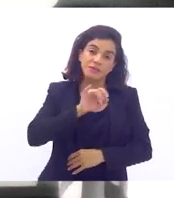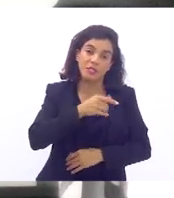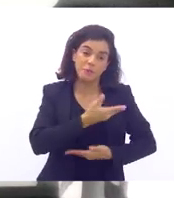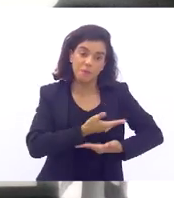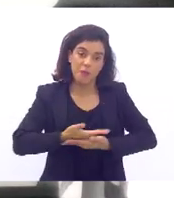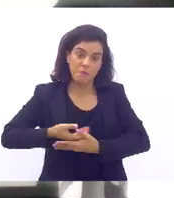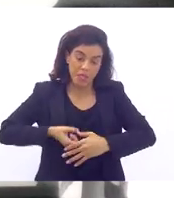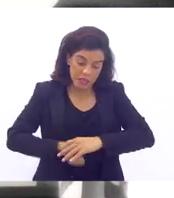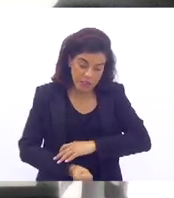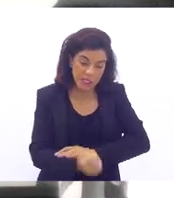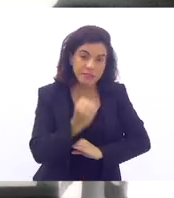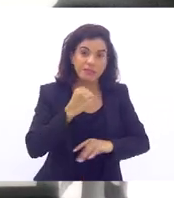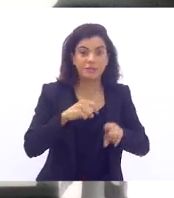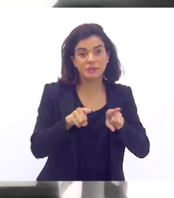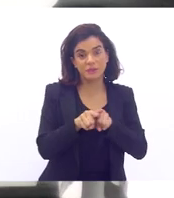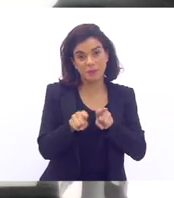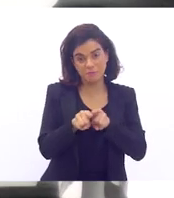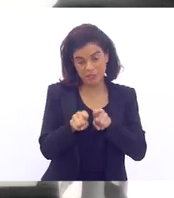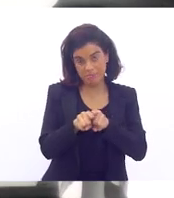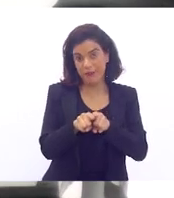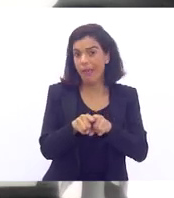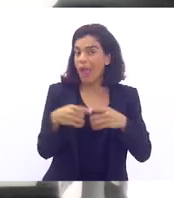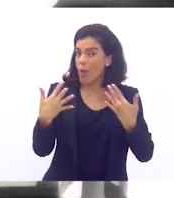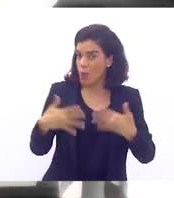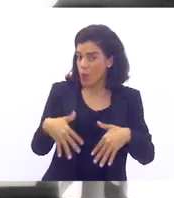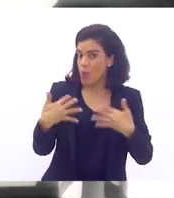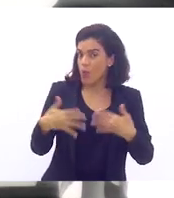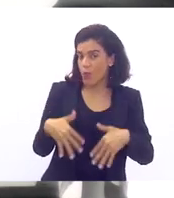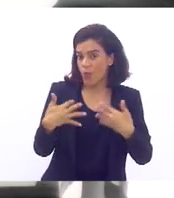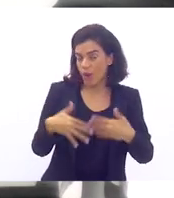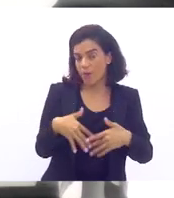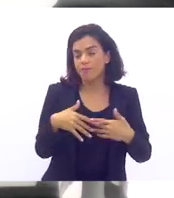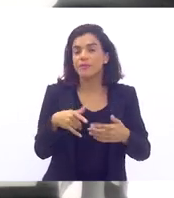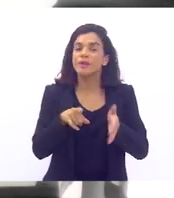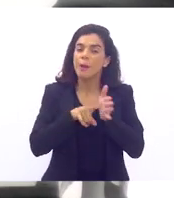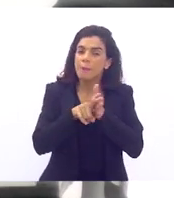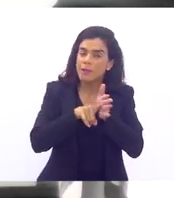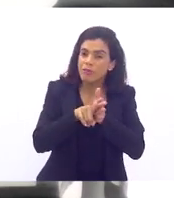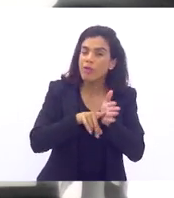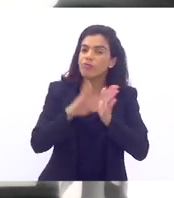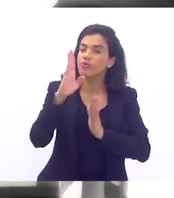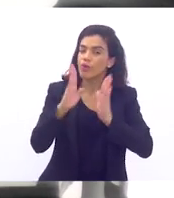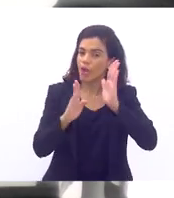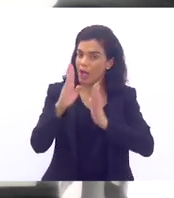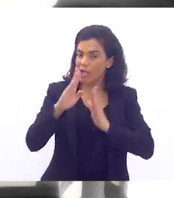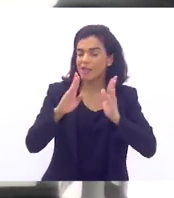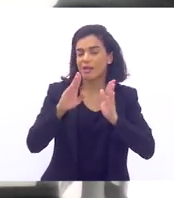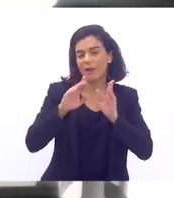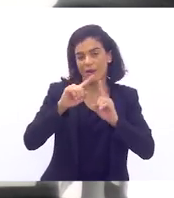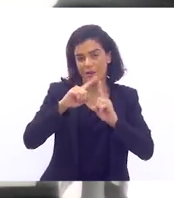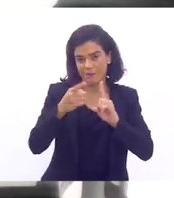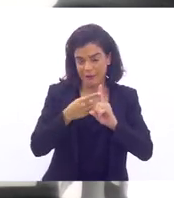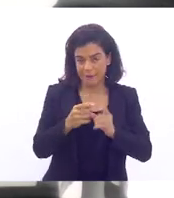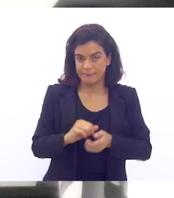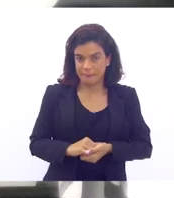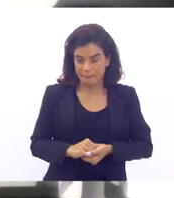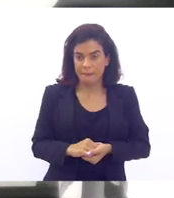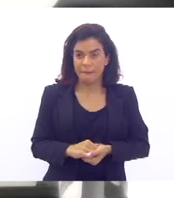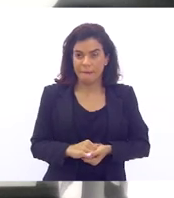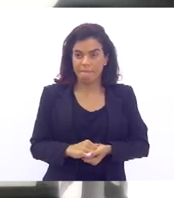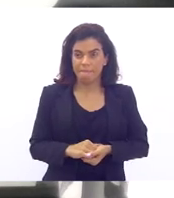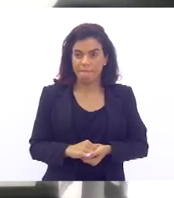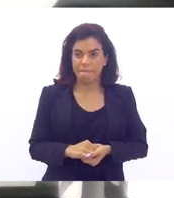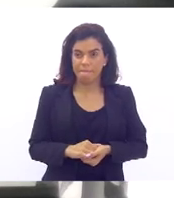vir com é bem é muito grande então essa esse mapeamento pode ser feito já na gestação durante a